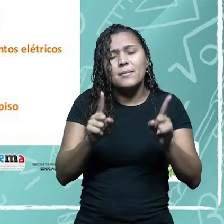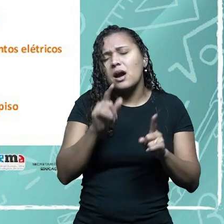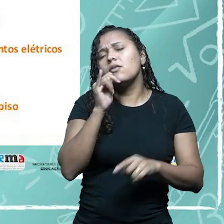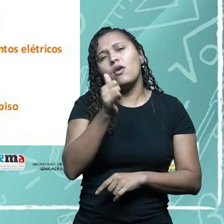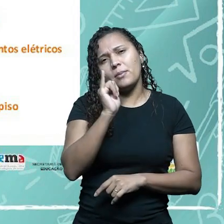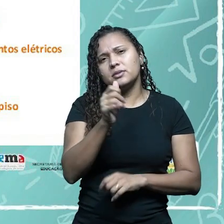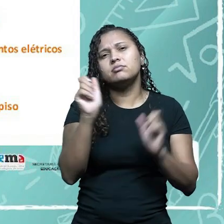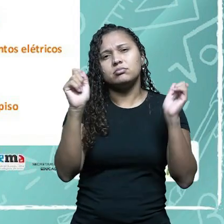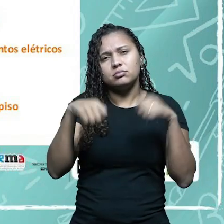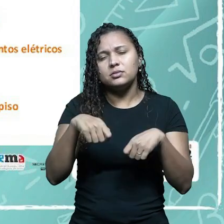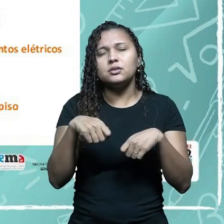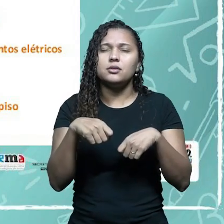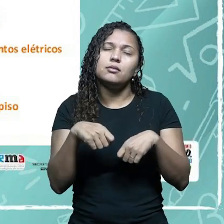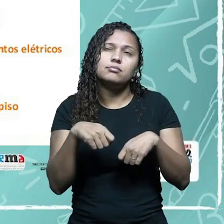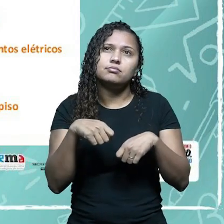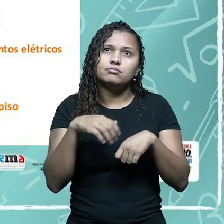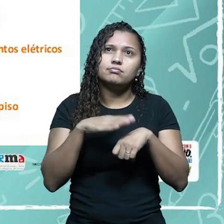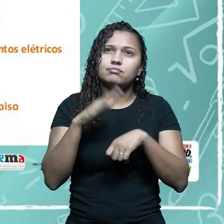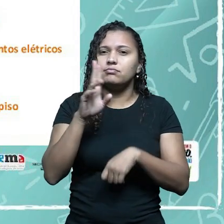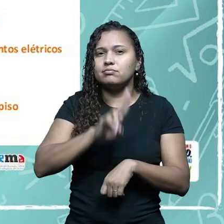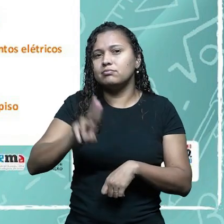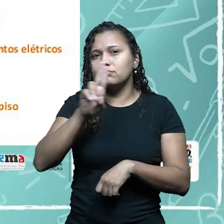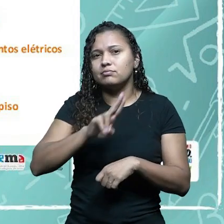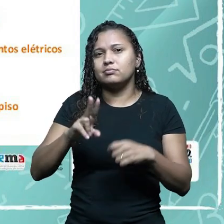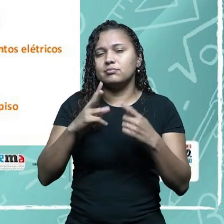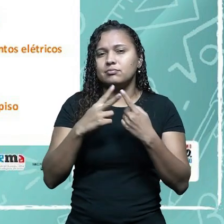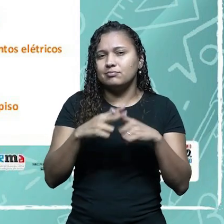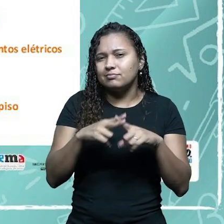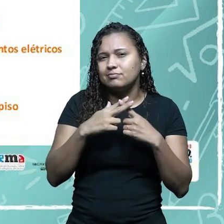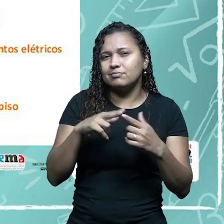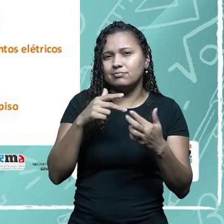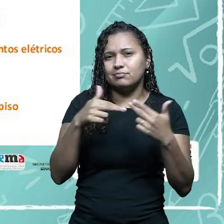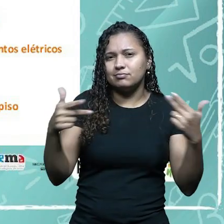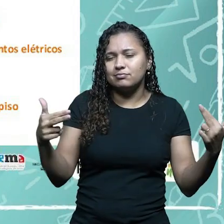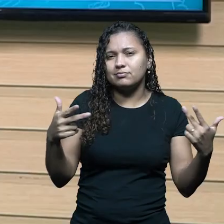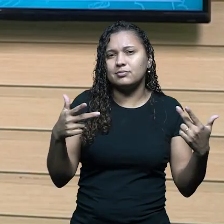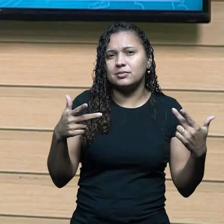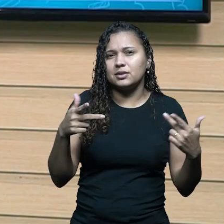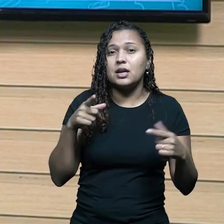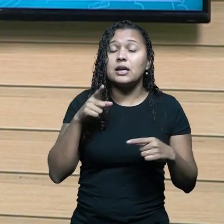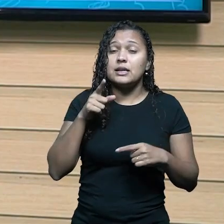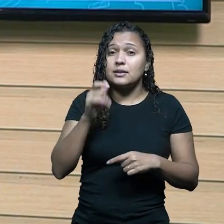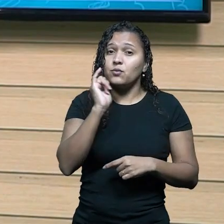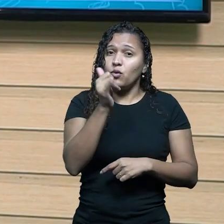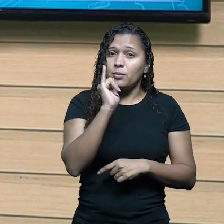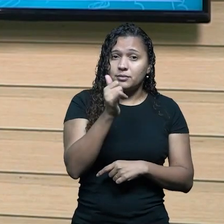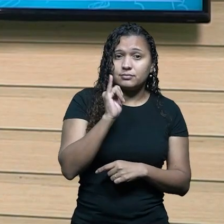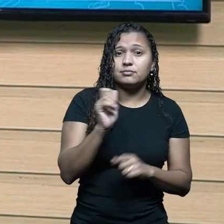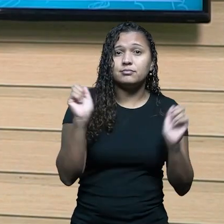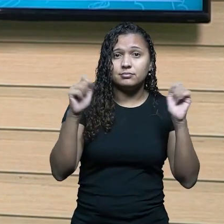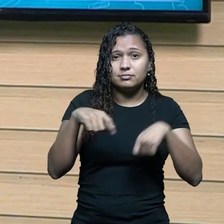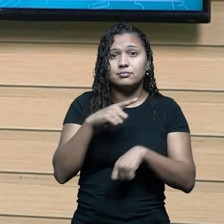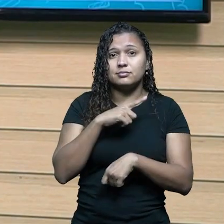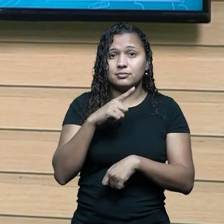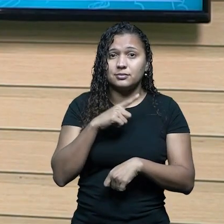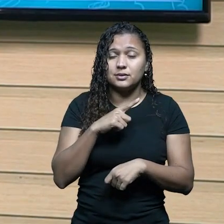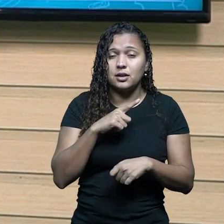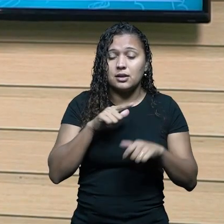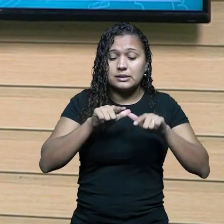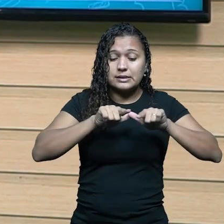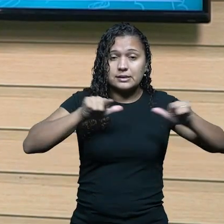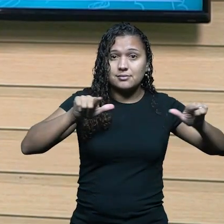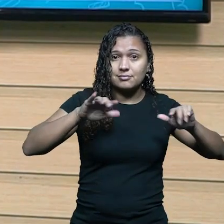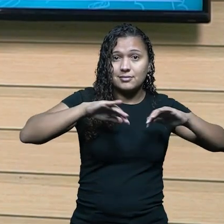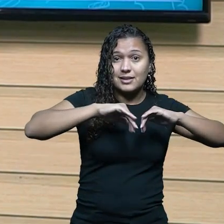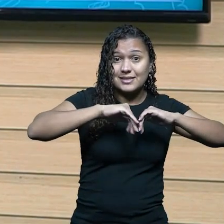de mencionar, mas sim as informações que podem ser armários, utensílios, equipamentos. E aqui nós vamos ter essas